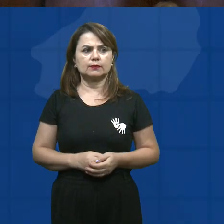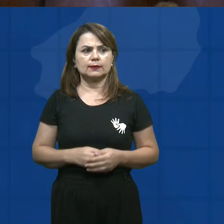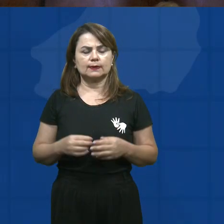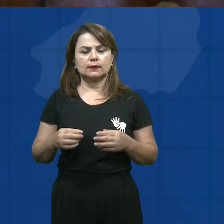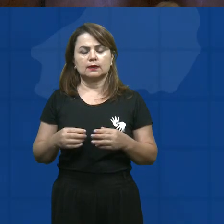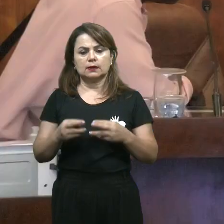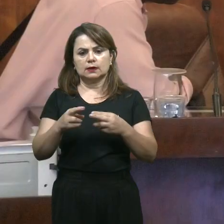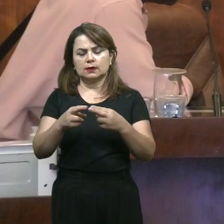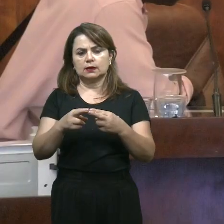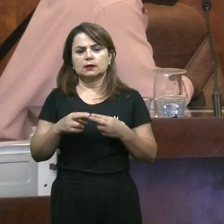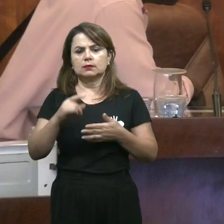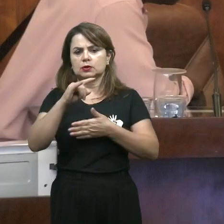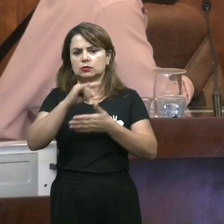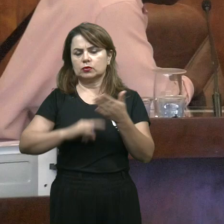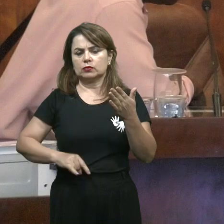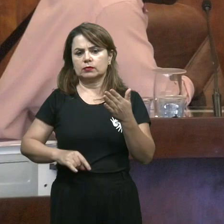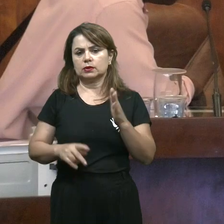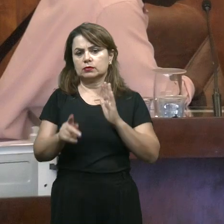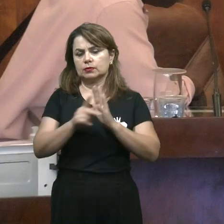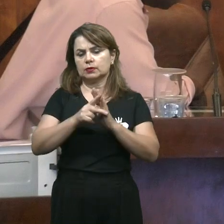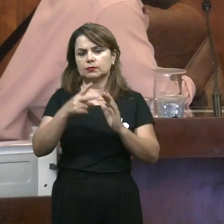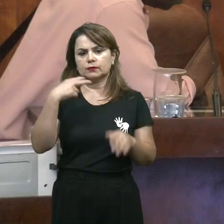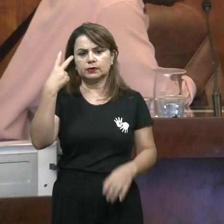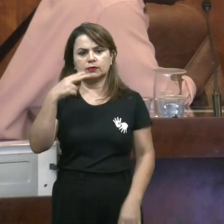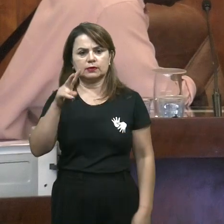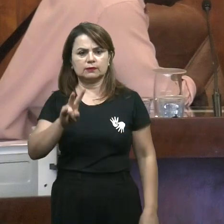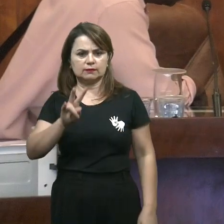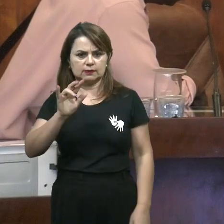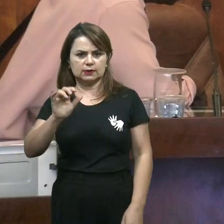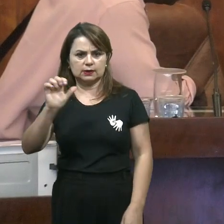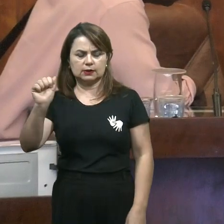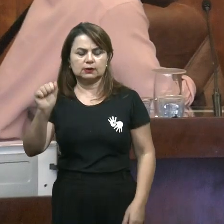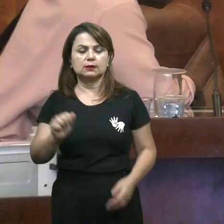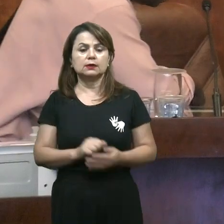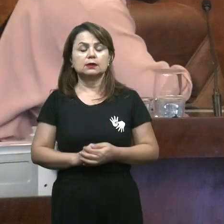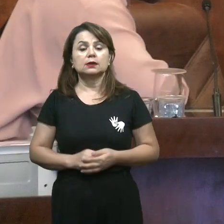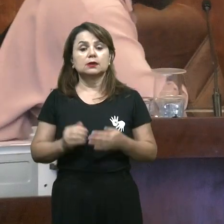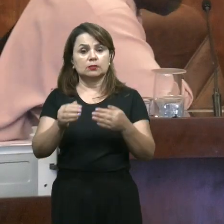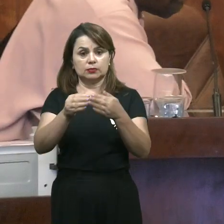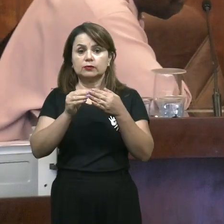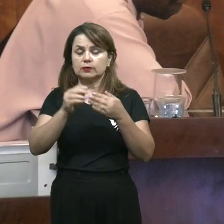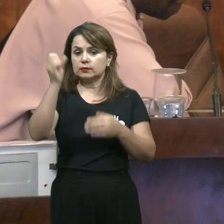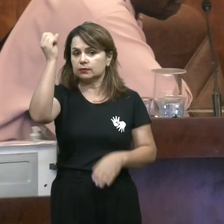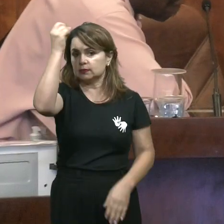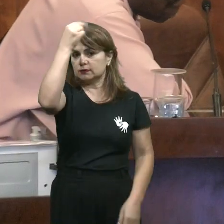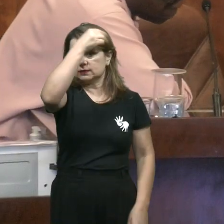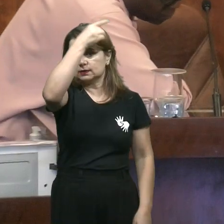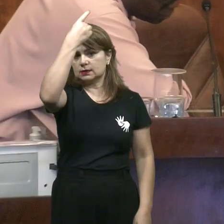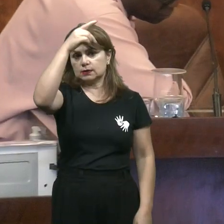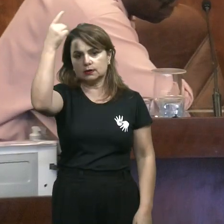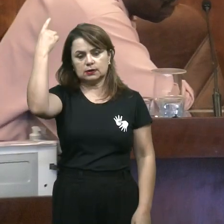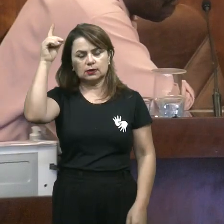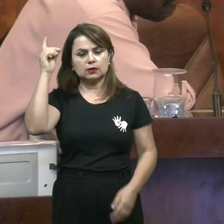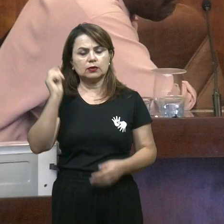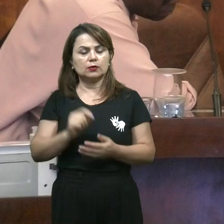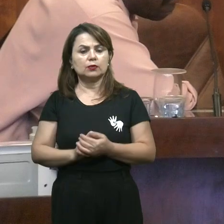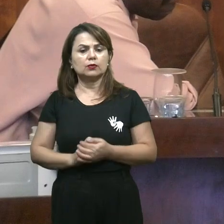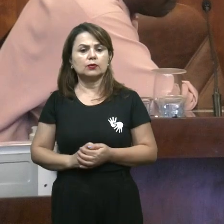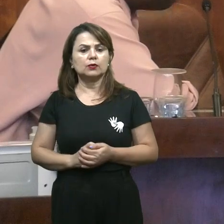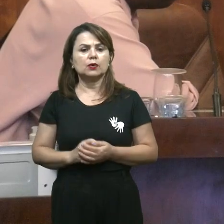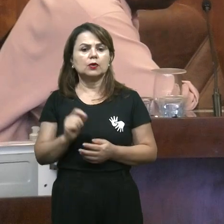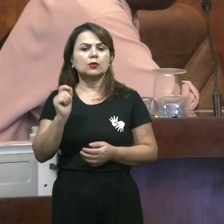Requerimento 1734, barra 2024, do vereador Avânia Ramos. Solicitando ao prefeito municipal de Marília, o senhor Daniel Alonso, de informar